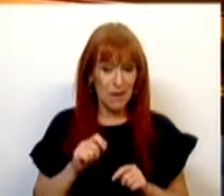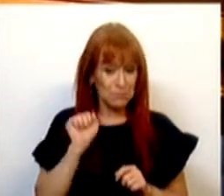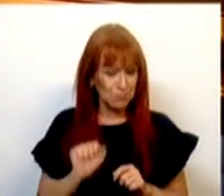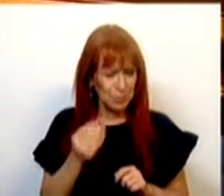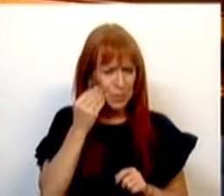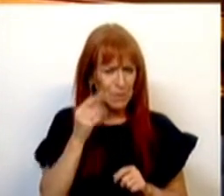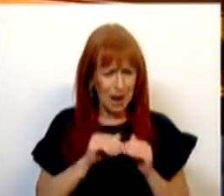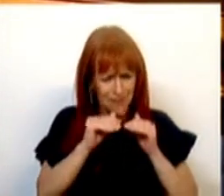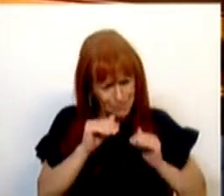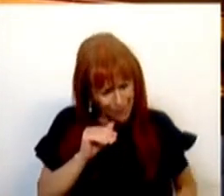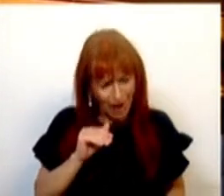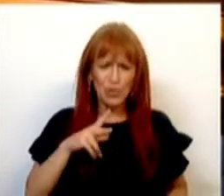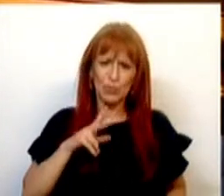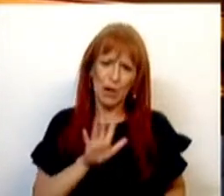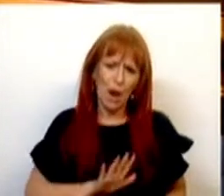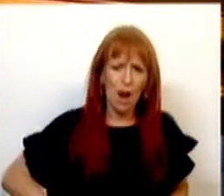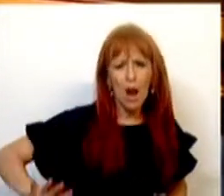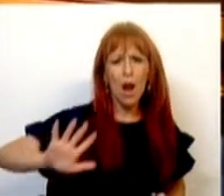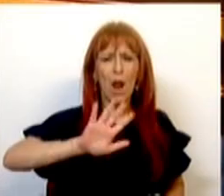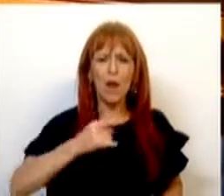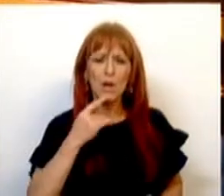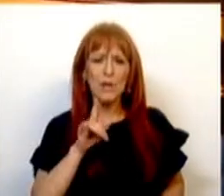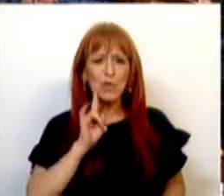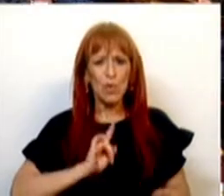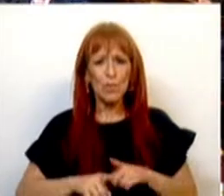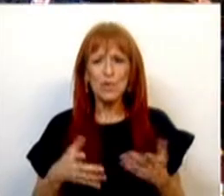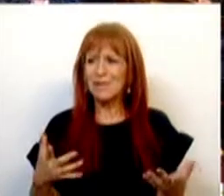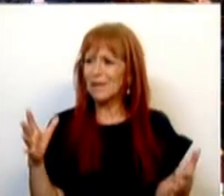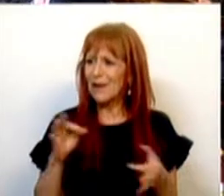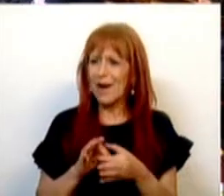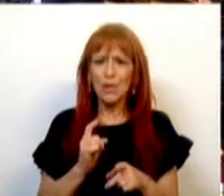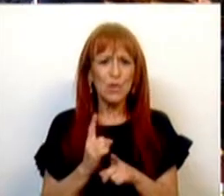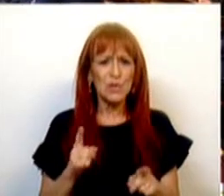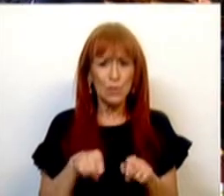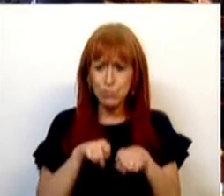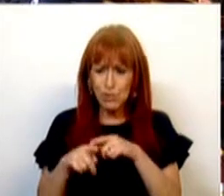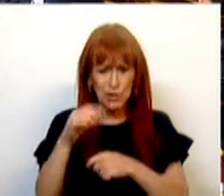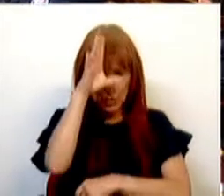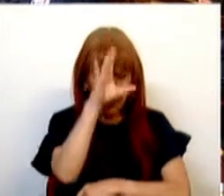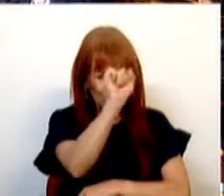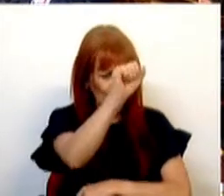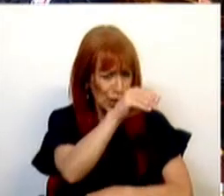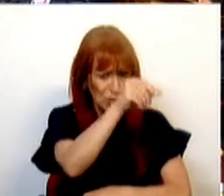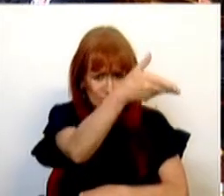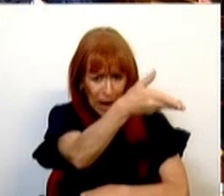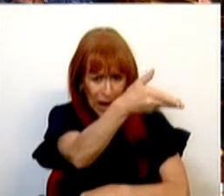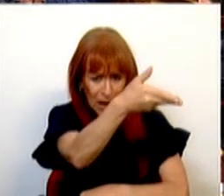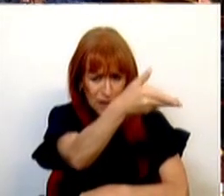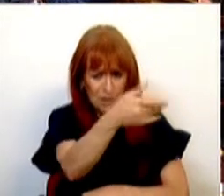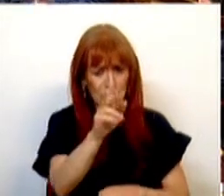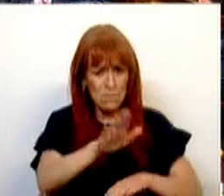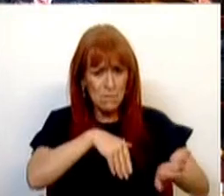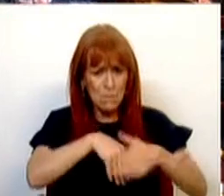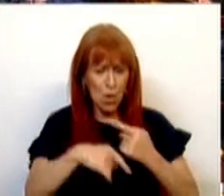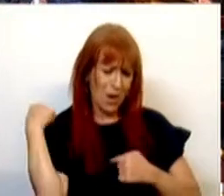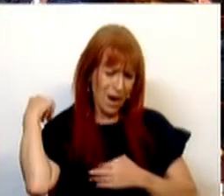líquido mais baixo do país. E eu devo dizer, Sr. Deputado, isto tem a ver com as políticas públicas regionais que foram